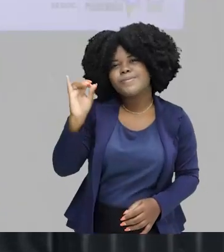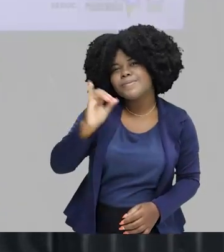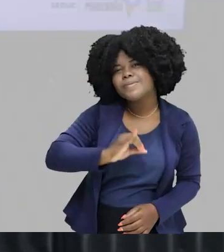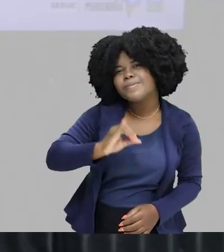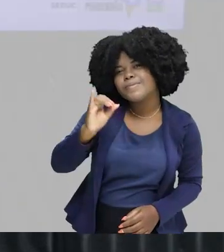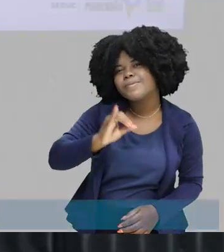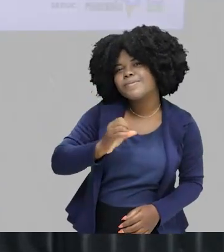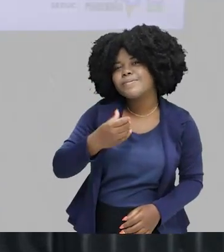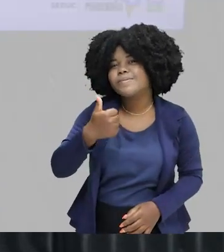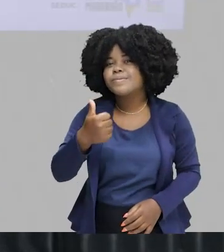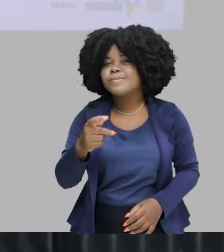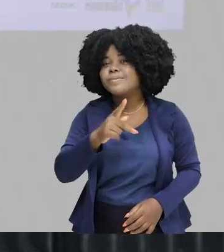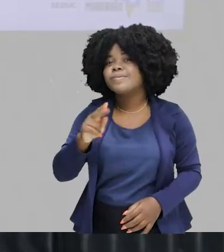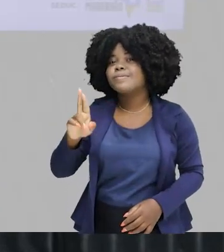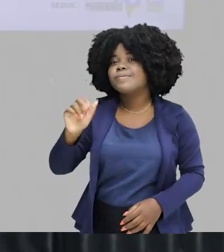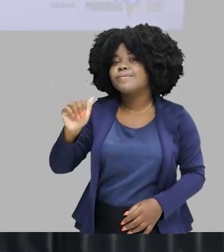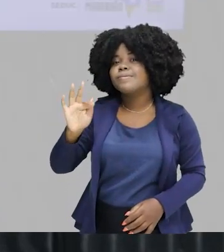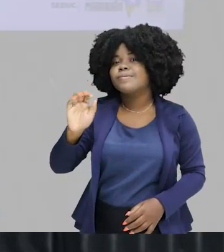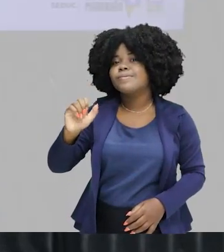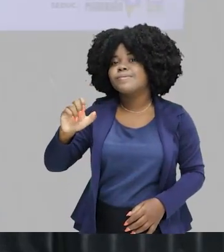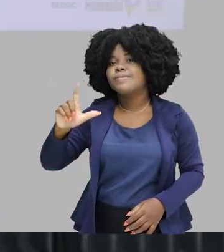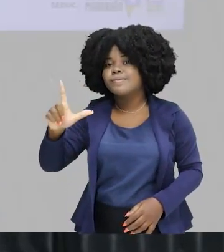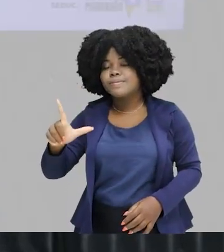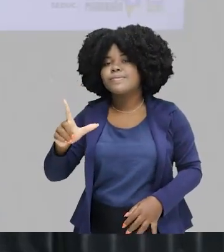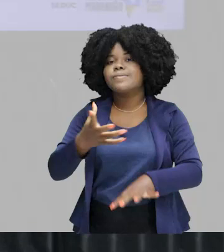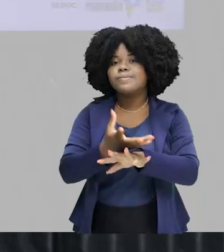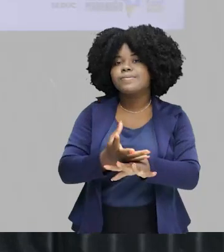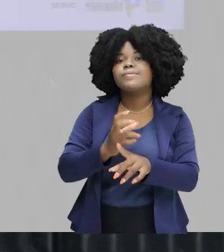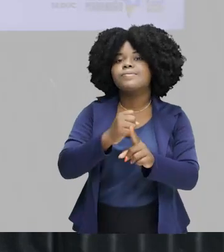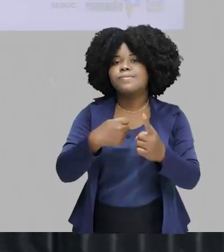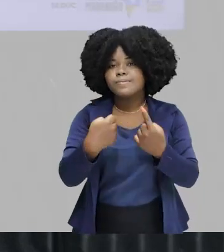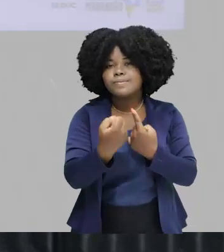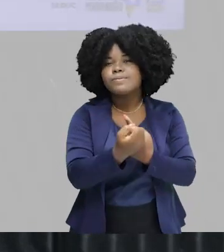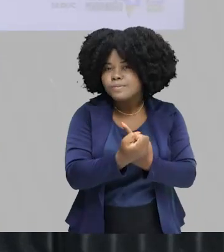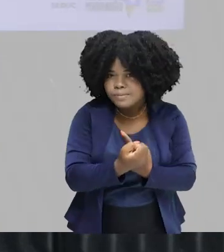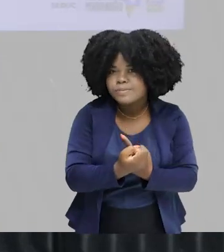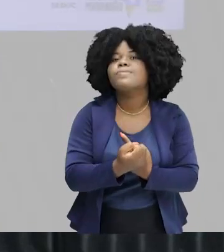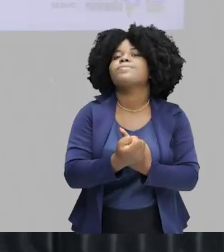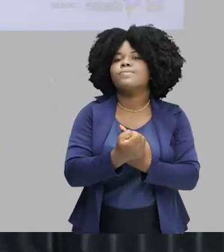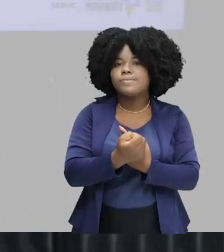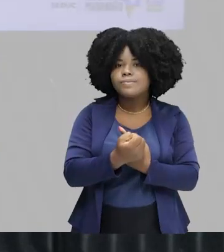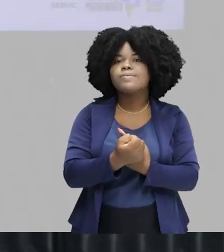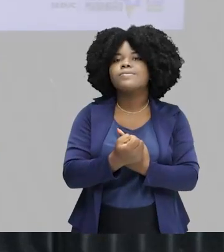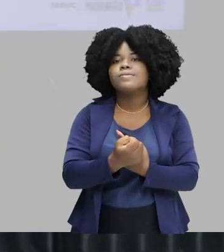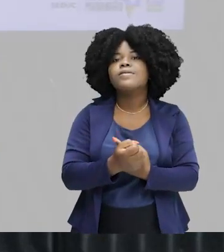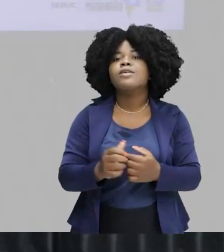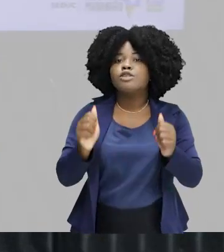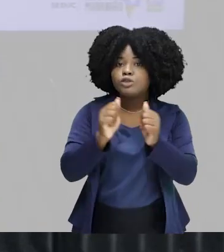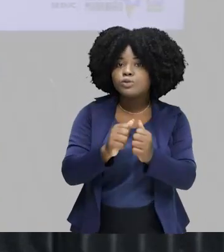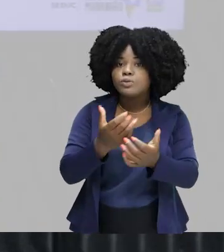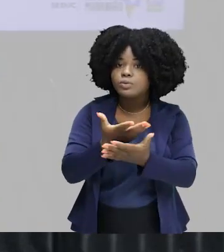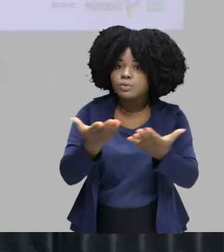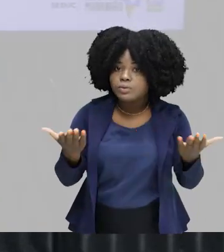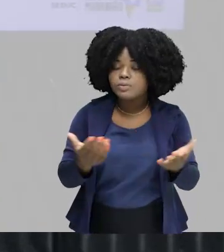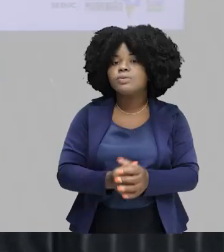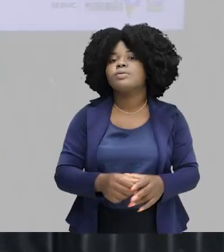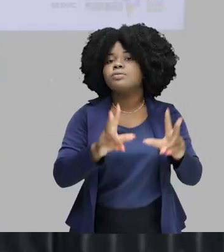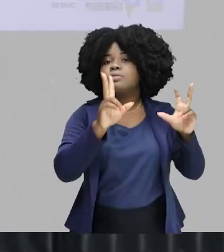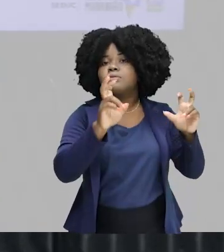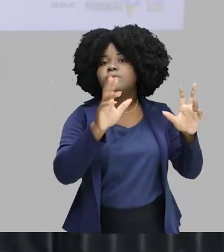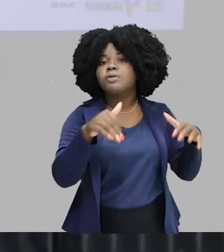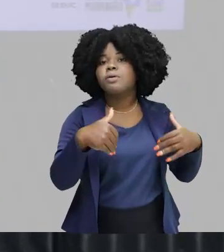Fala galera, tudo bem? Professor Rafael de Sociologia mais uma vez aqui com vocês e dessa vez para a gente falar sobre